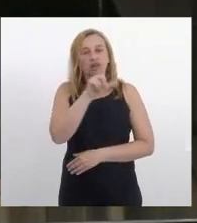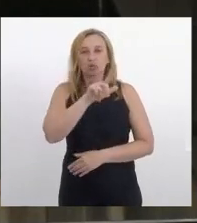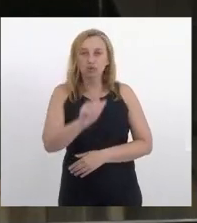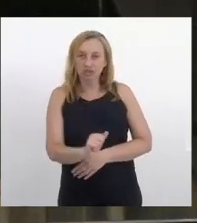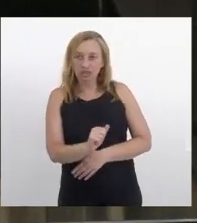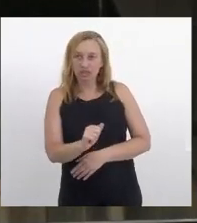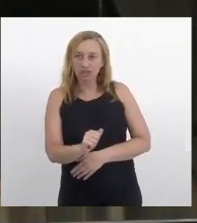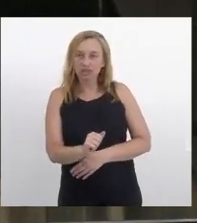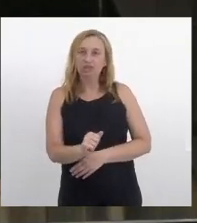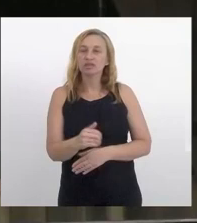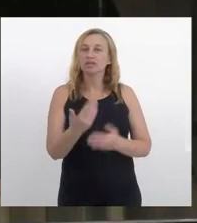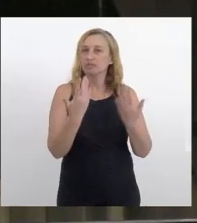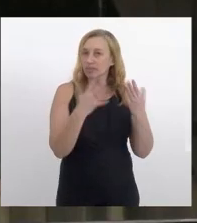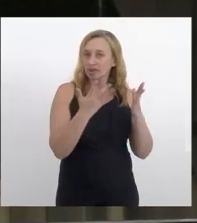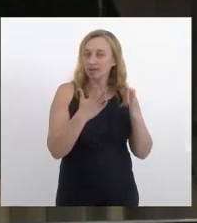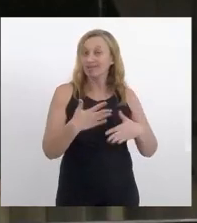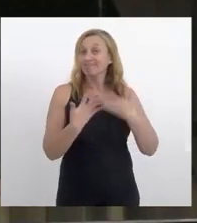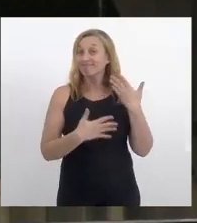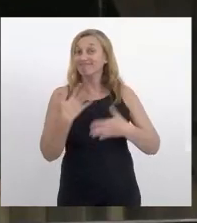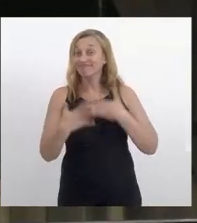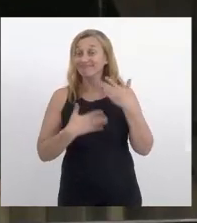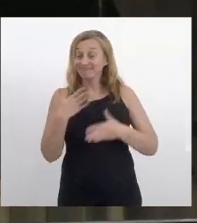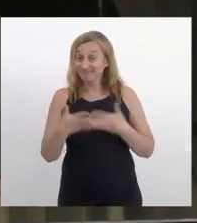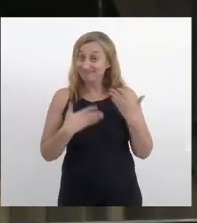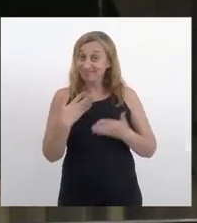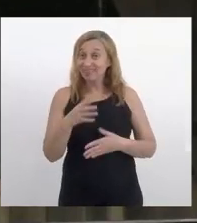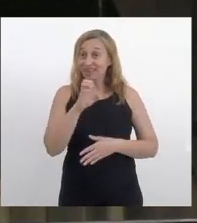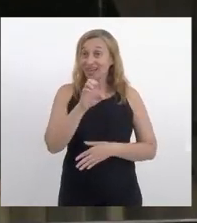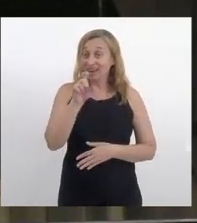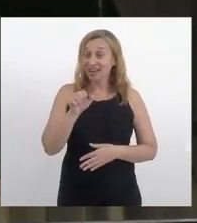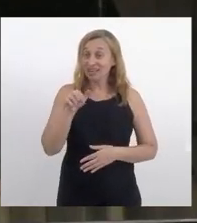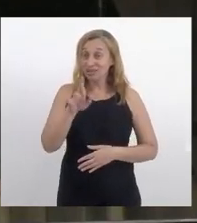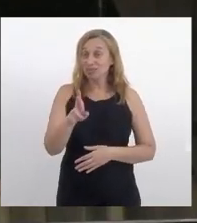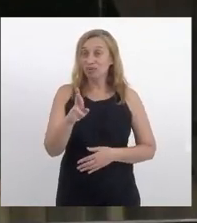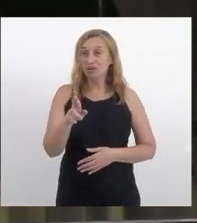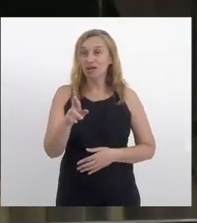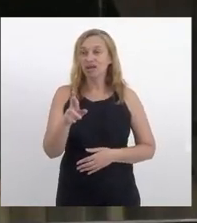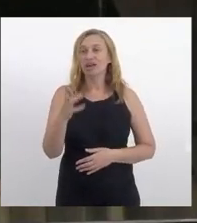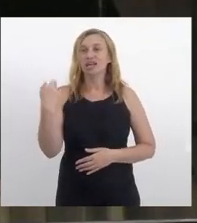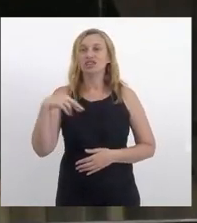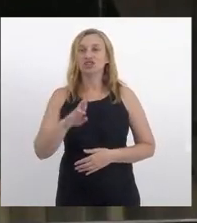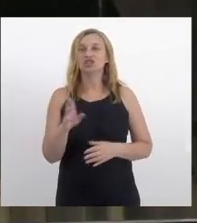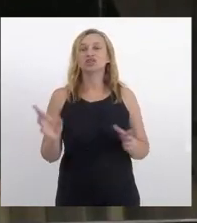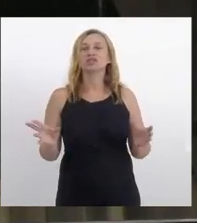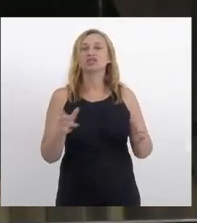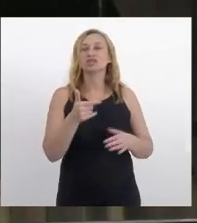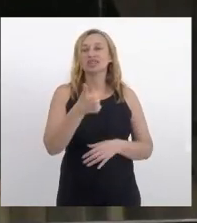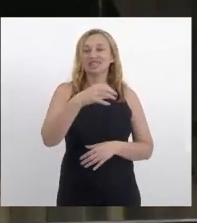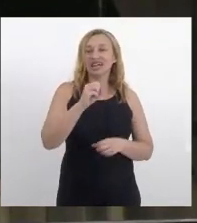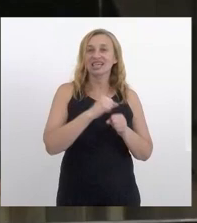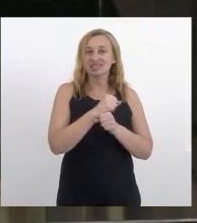Lacerda, que também cumprimento com muita alegria, da Expo Religião, que completa 10 anos. Então, as